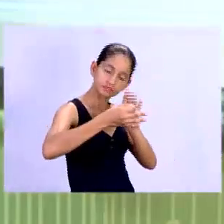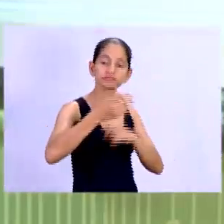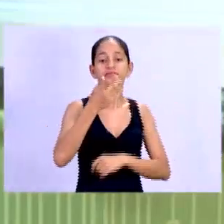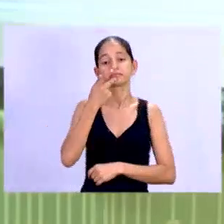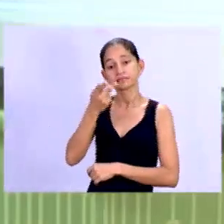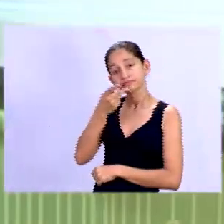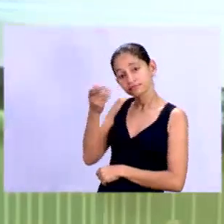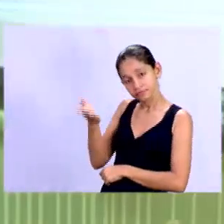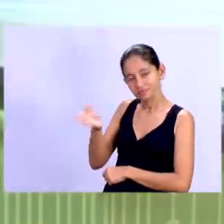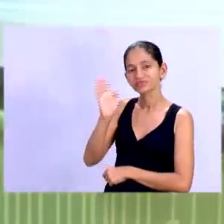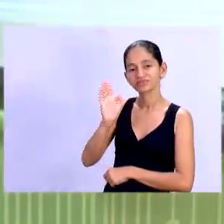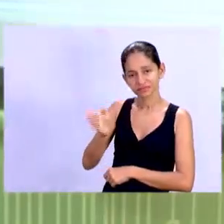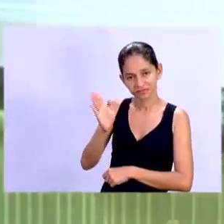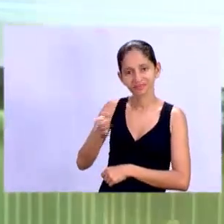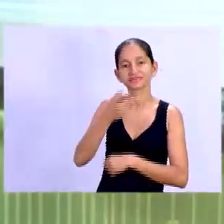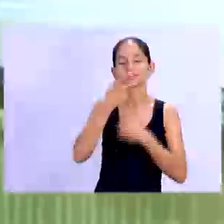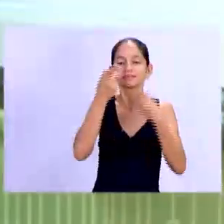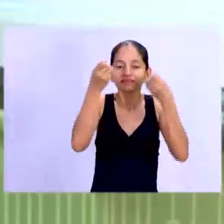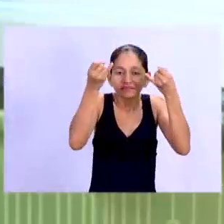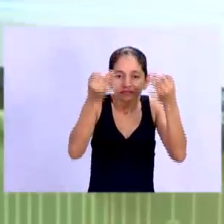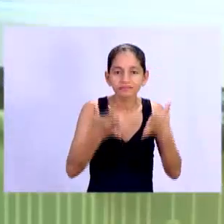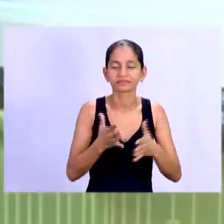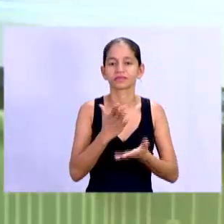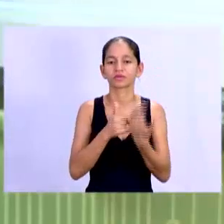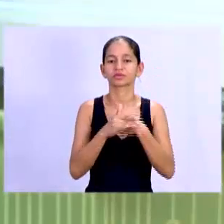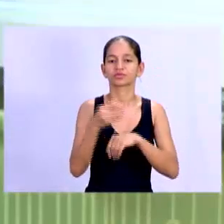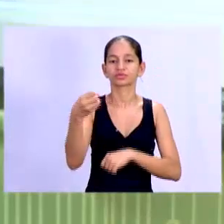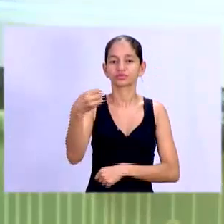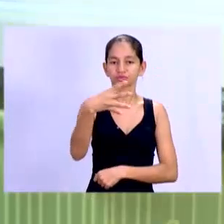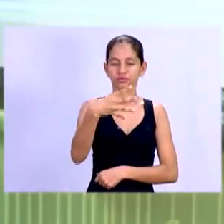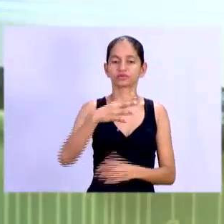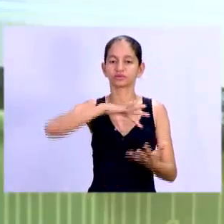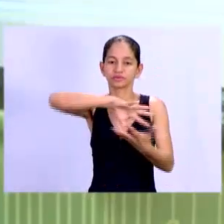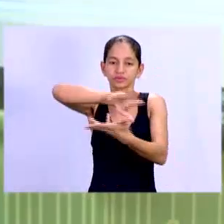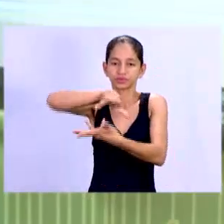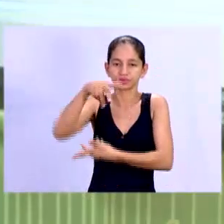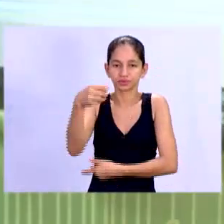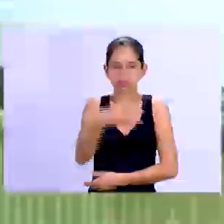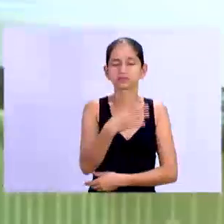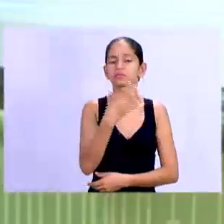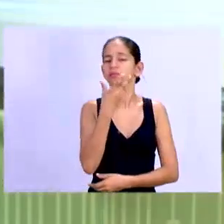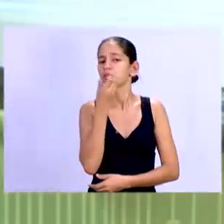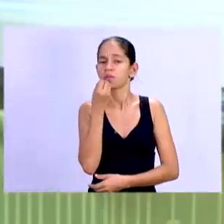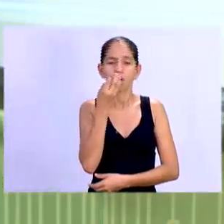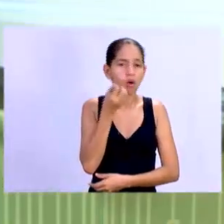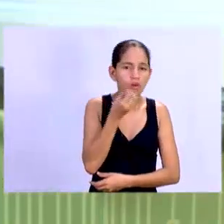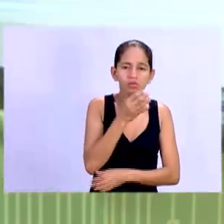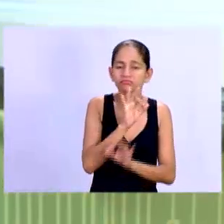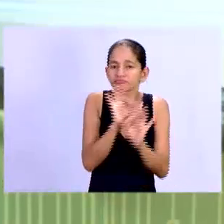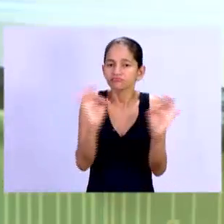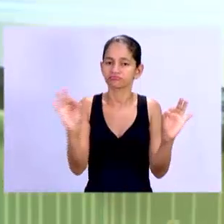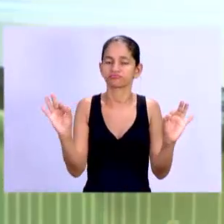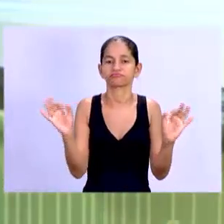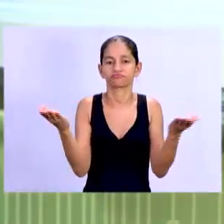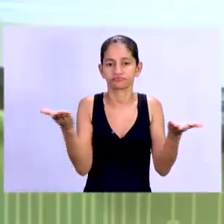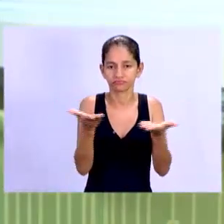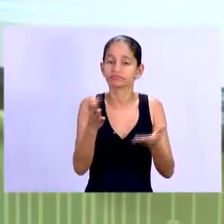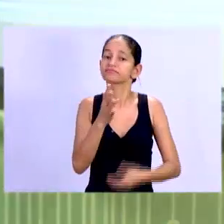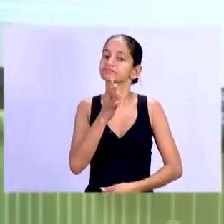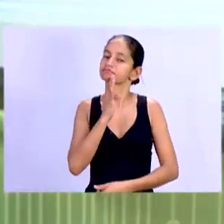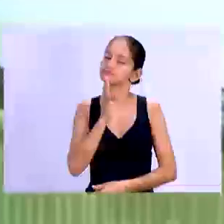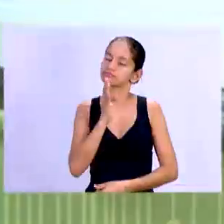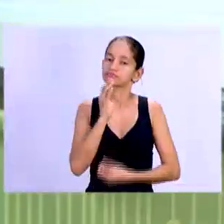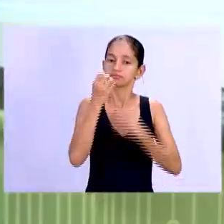David falou, nós vamos falar sobre as concepções contemporâneas, que são concepções bastante existenciais e que tratam